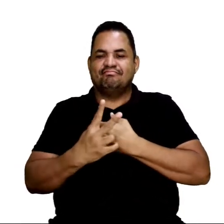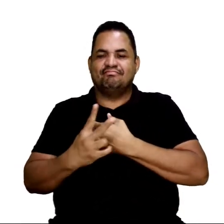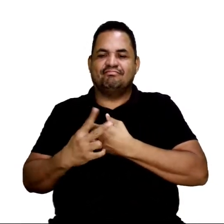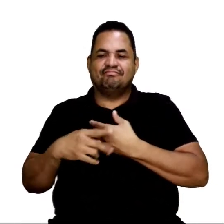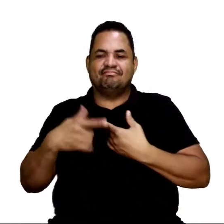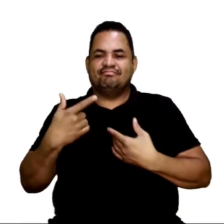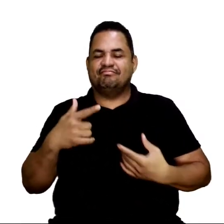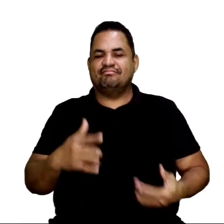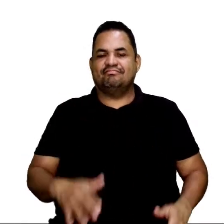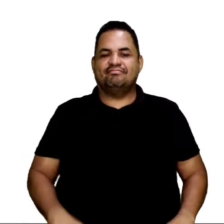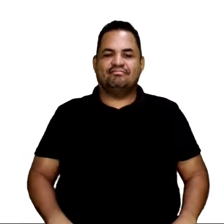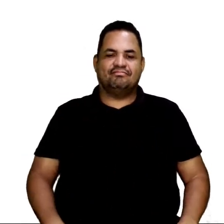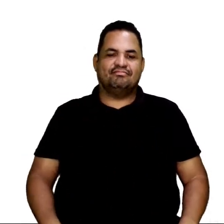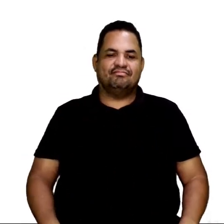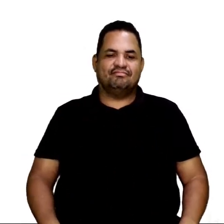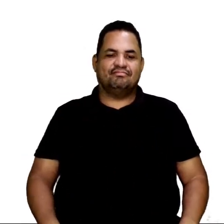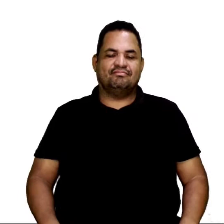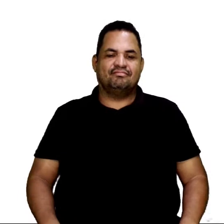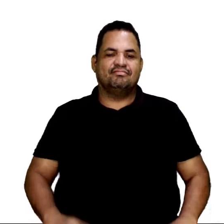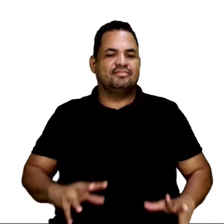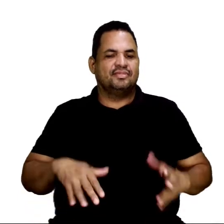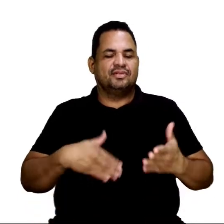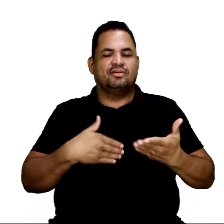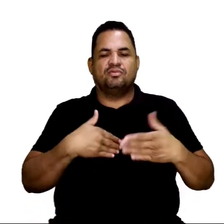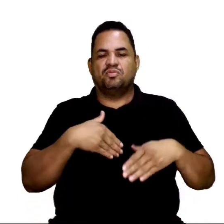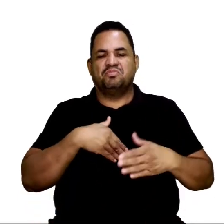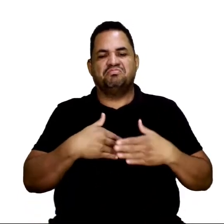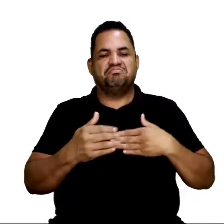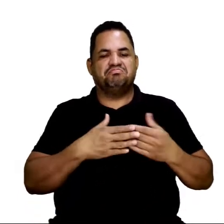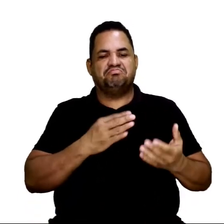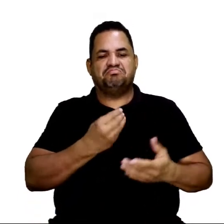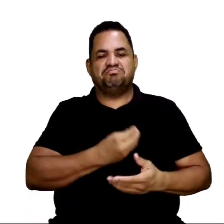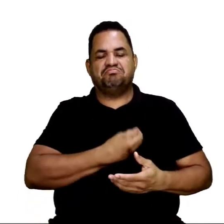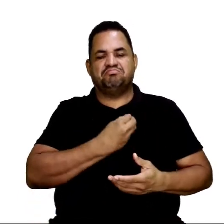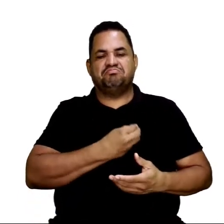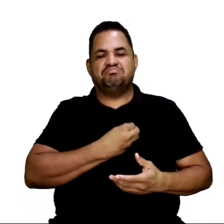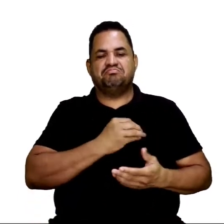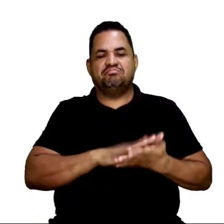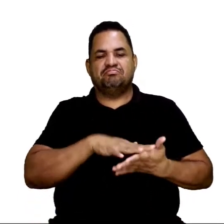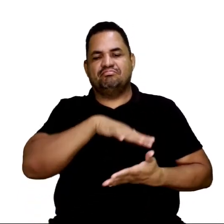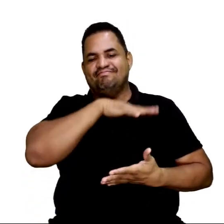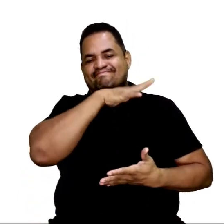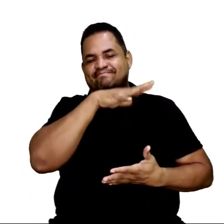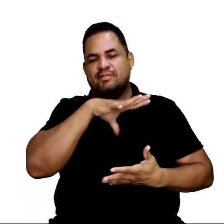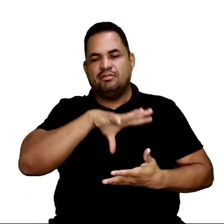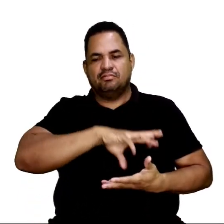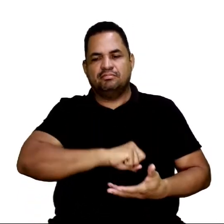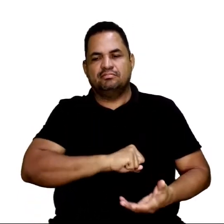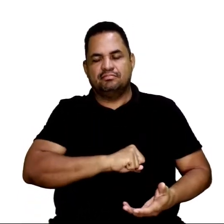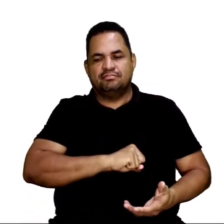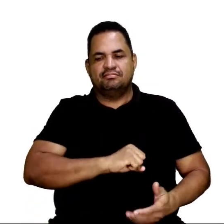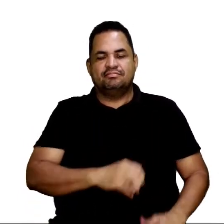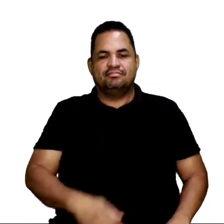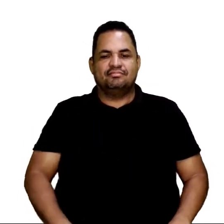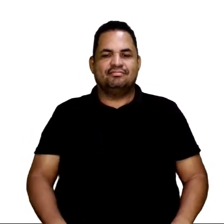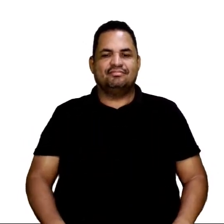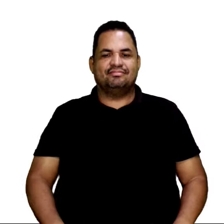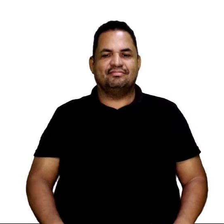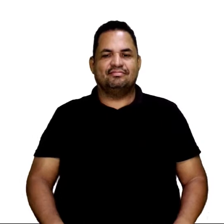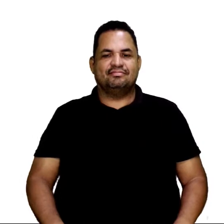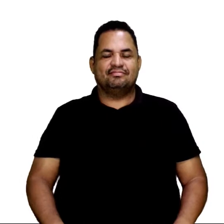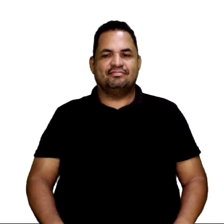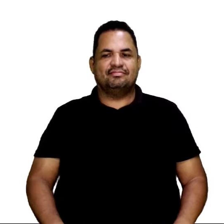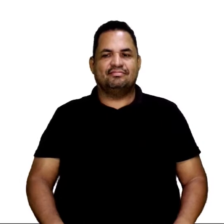galera? Não só com a espécie humana, mas qualquer tipo de animal, filhote. Eu amo, acho a coisa mais linda. Até filhote de urubu.